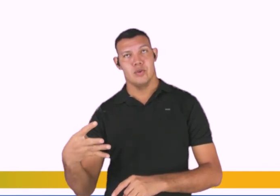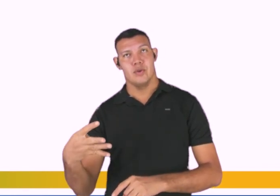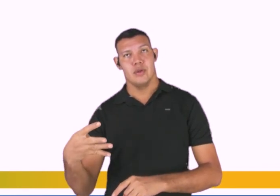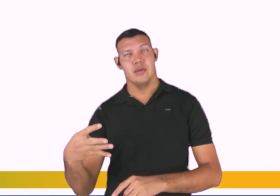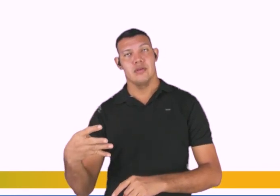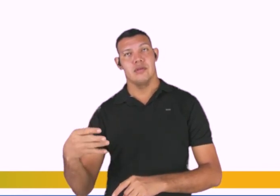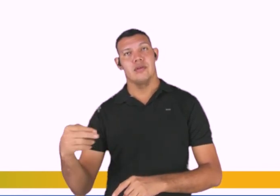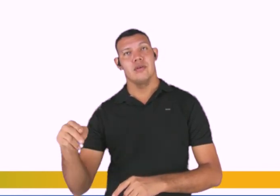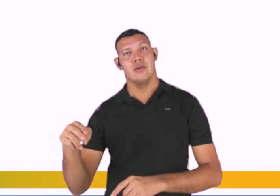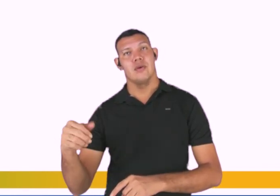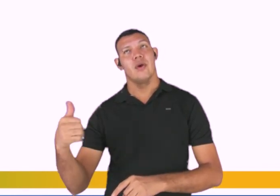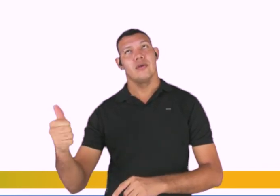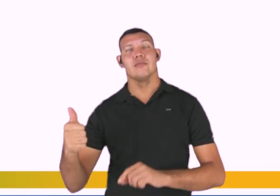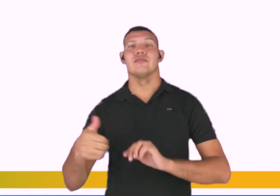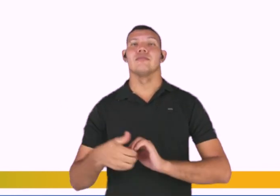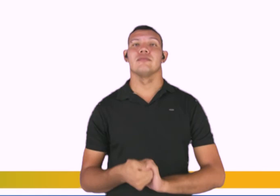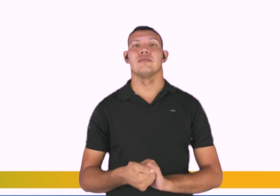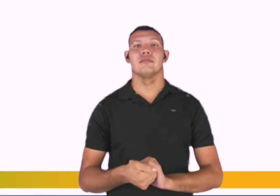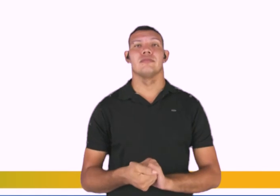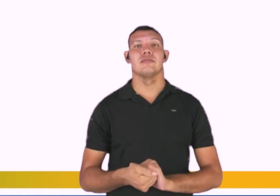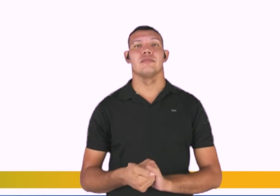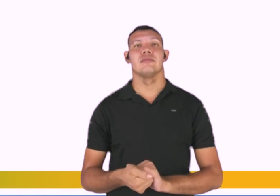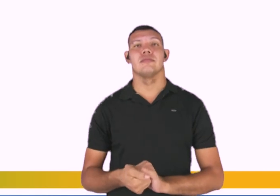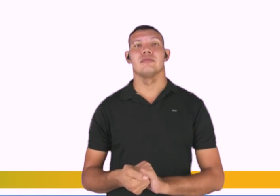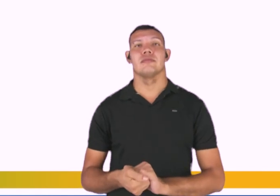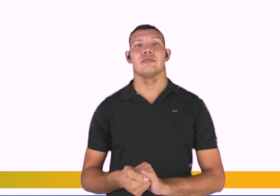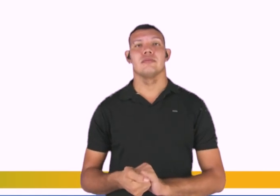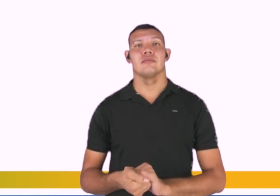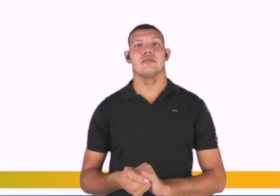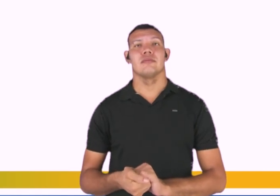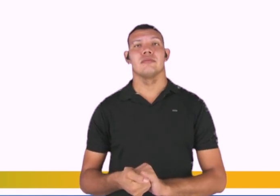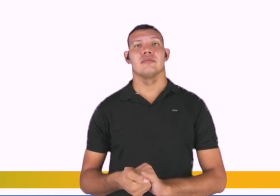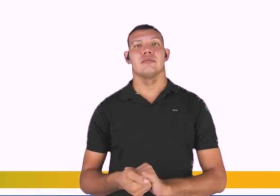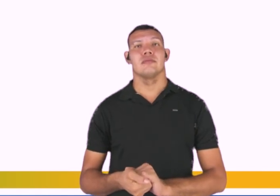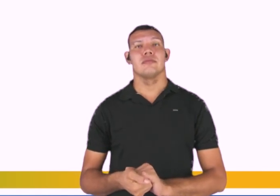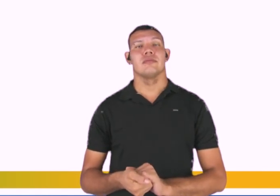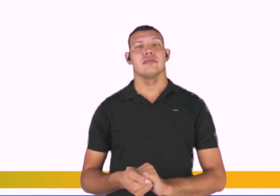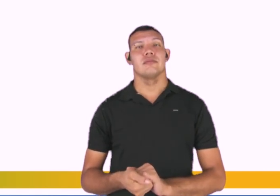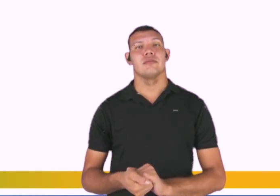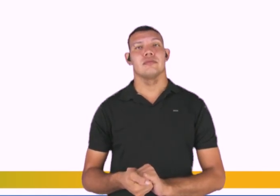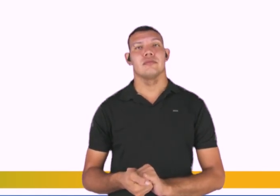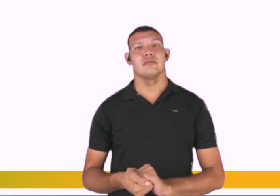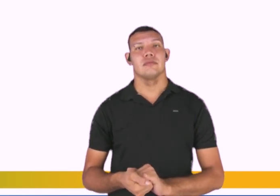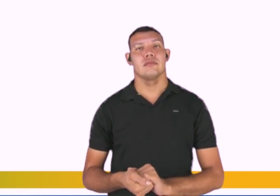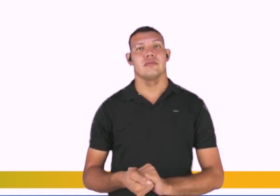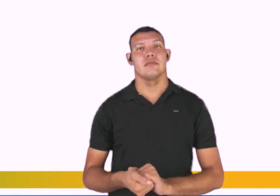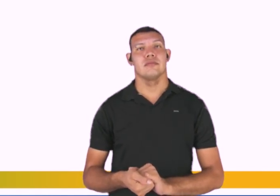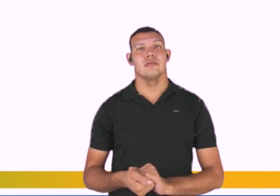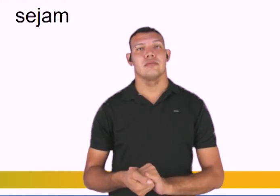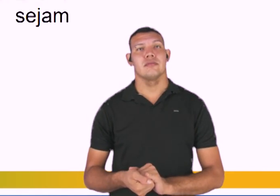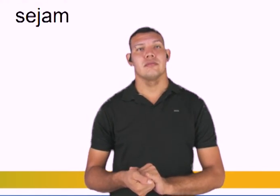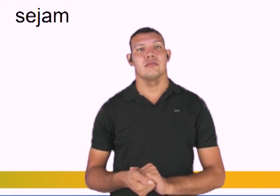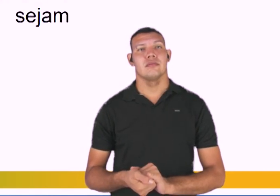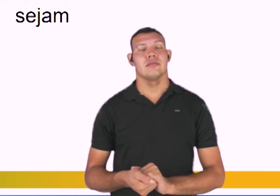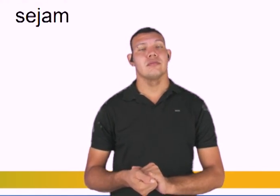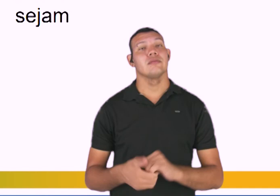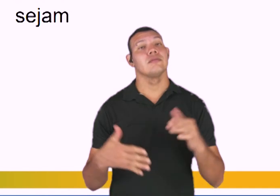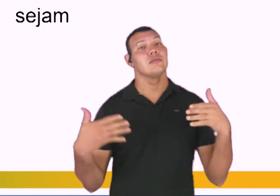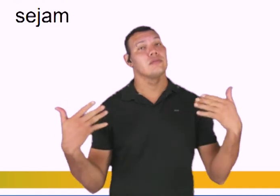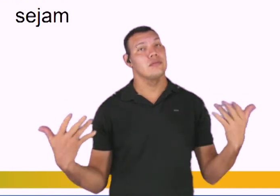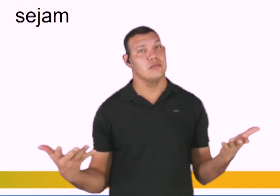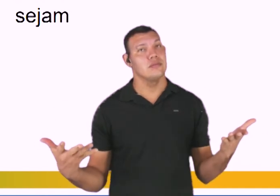matemática para a resolução desse sistema, nós encontramos que o valor de b é igual a 1. Com